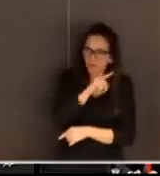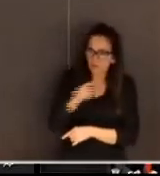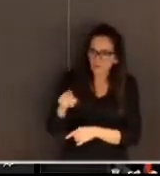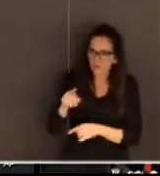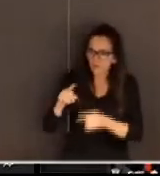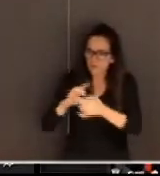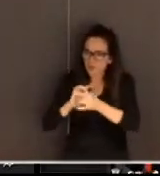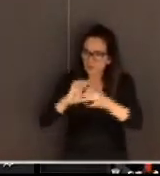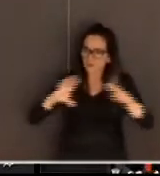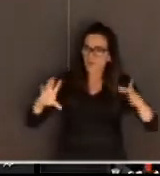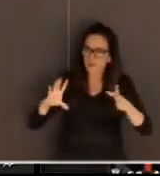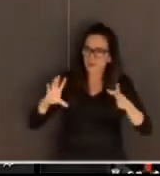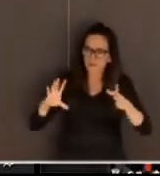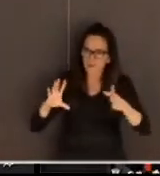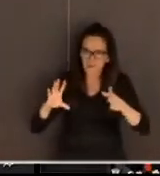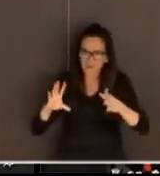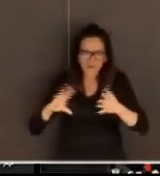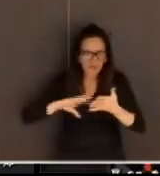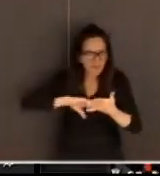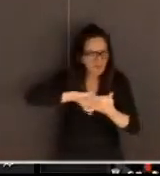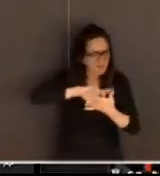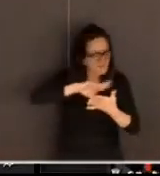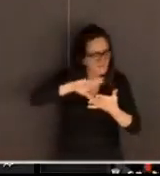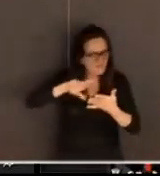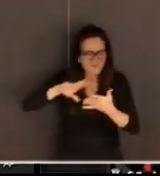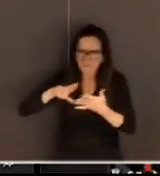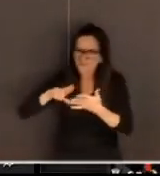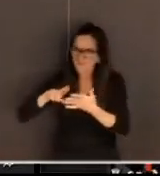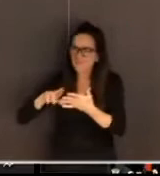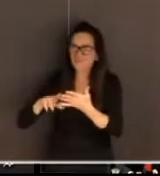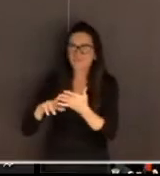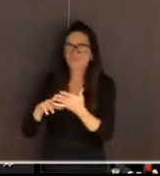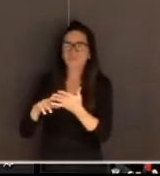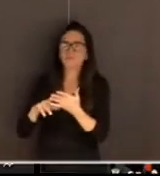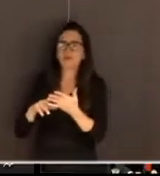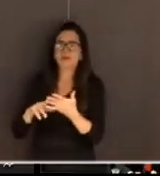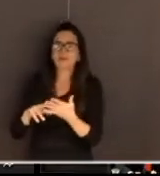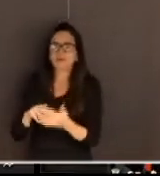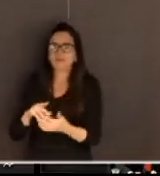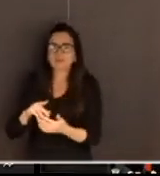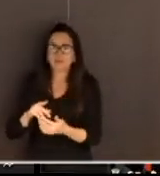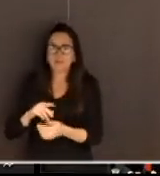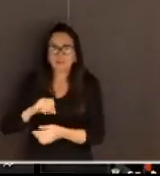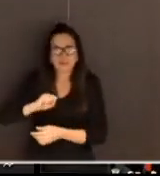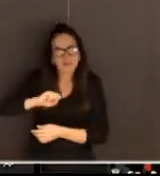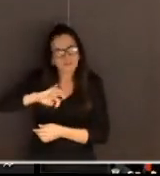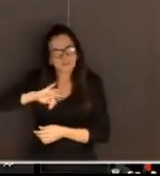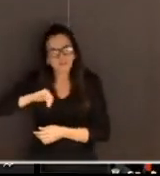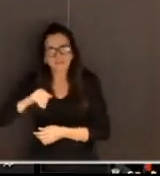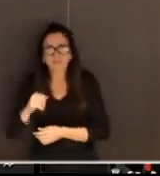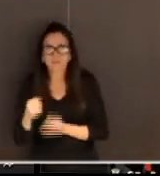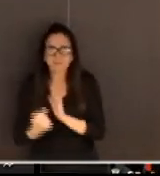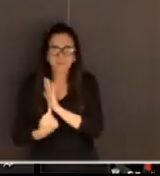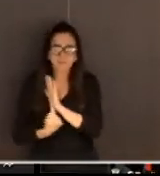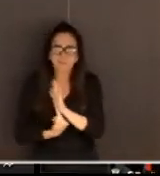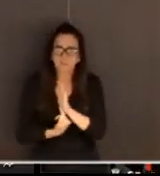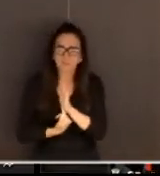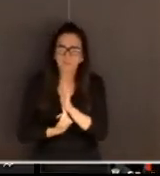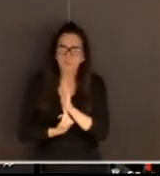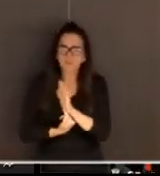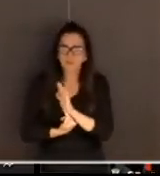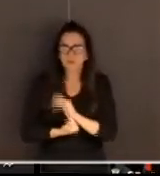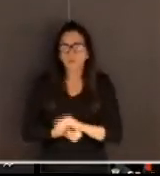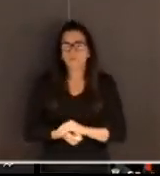absolutório. Aqui em Goiás há vários recursos a respeito disso e no âmbito do STJ também. Não